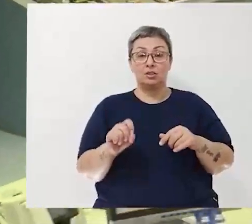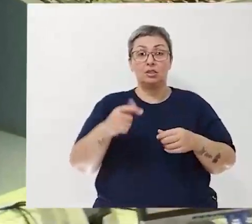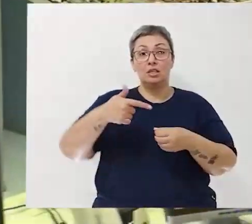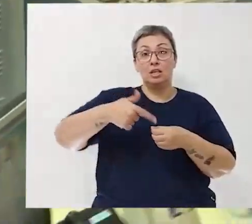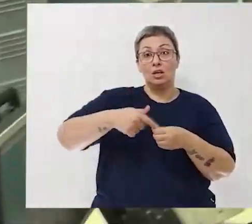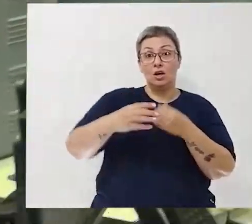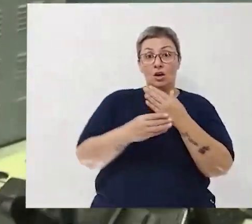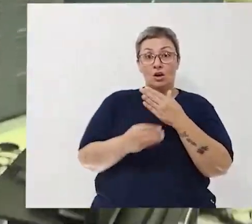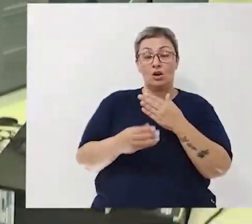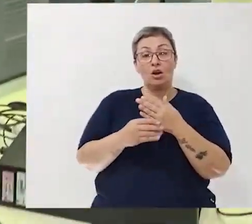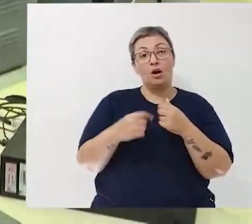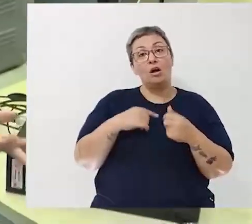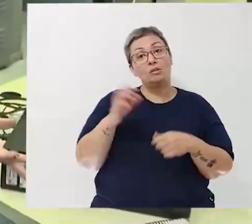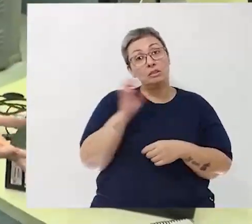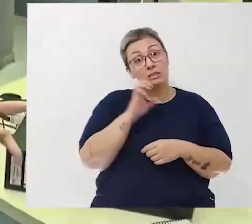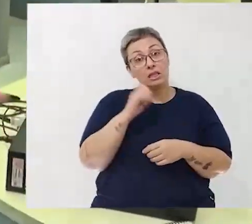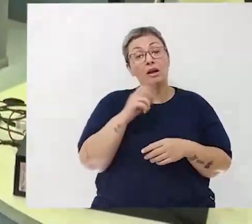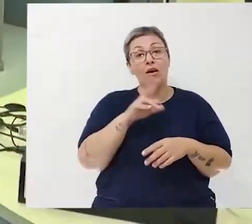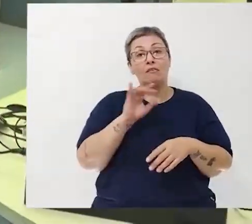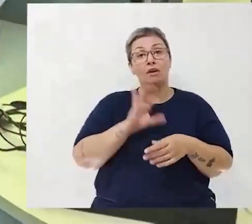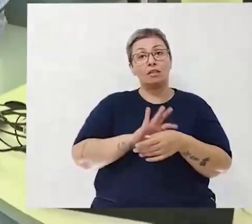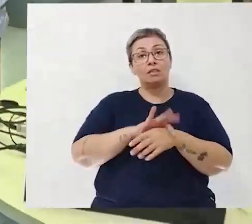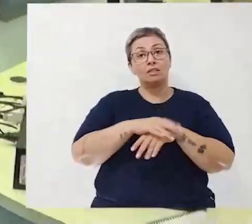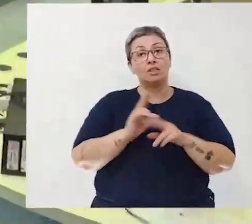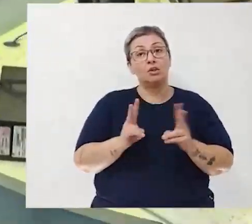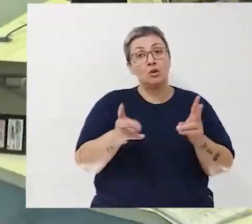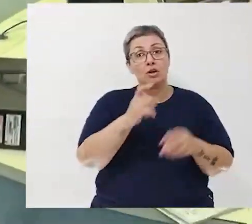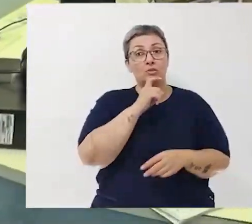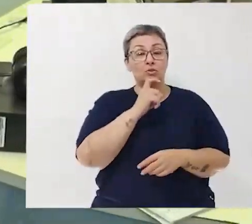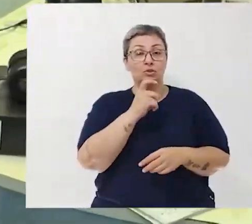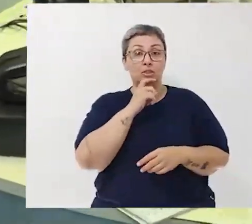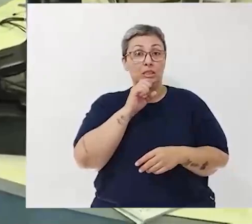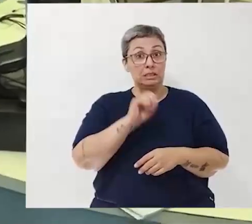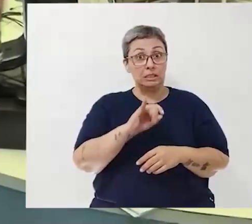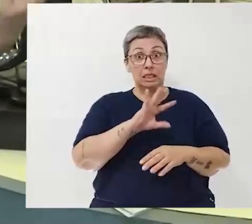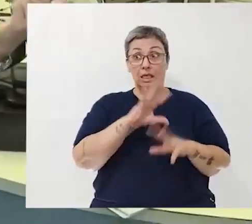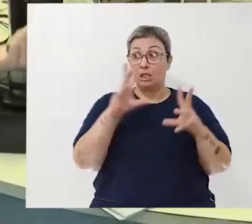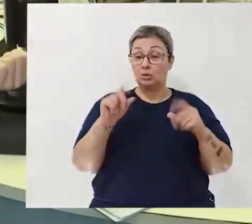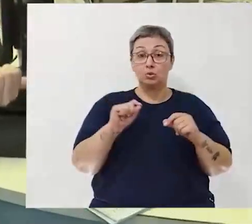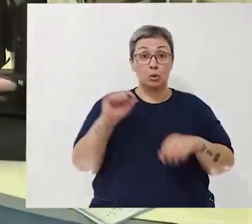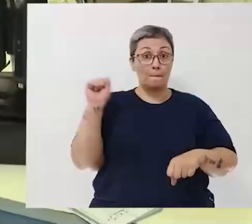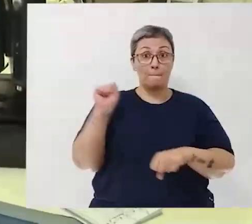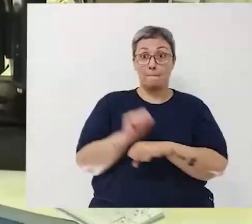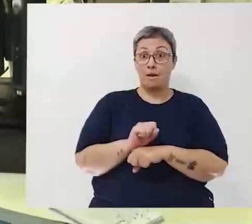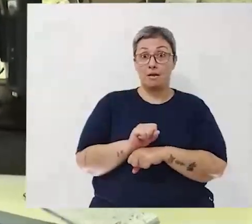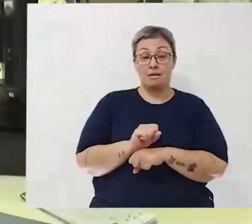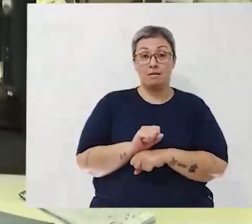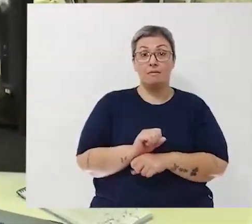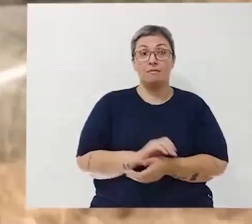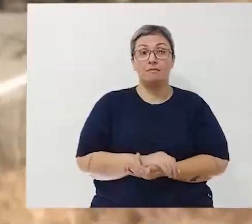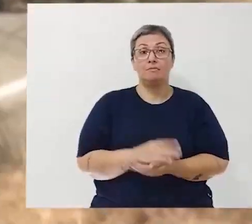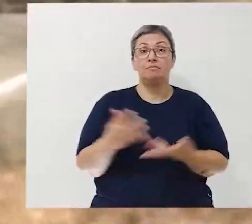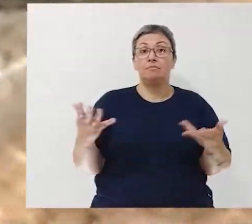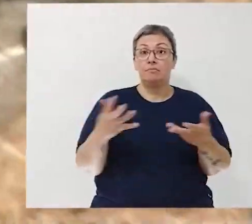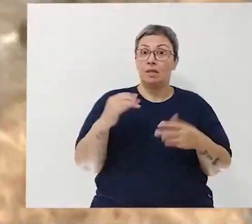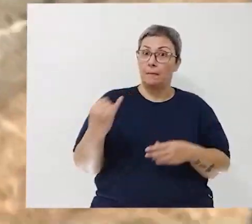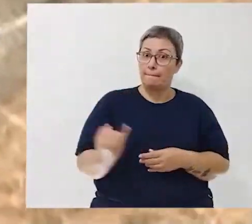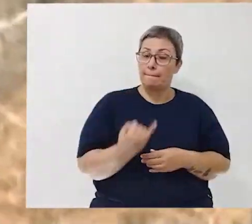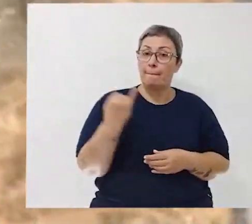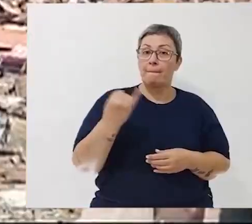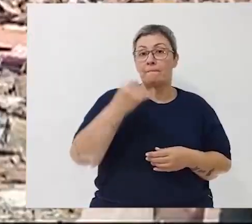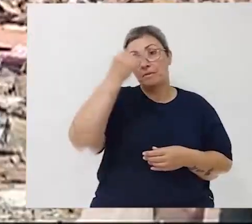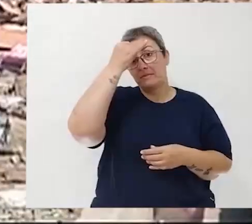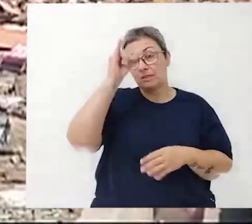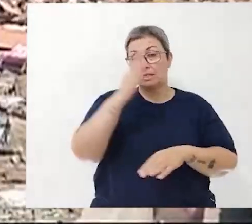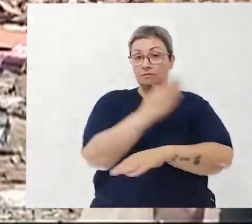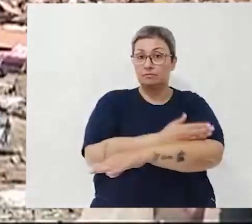Numa emergência, é ele que vai garantir que a refrigeração continue funcionando, caso todos os outros painéis parem de funcionar. Isso é importante para